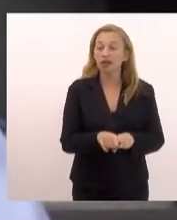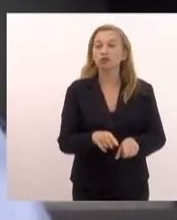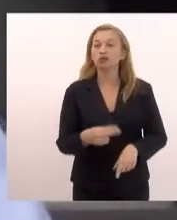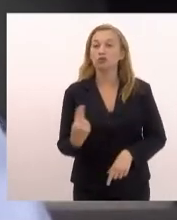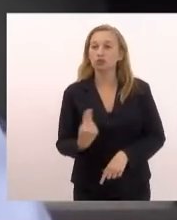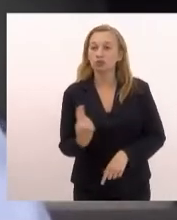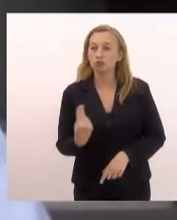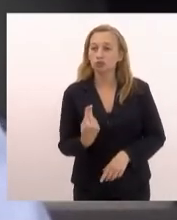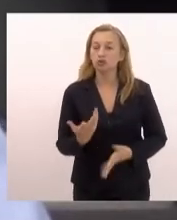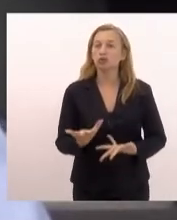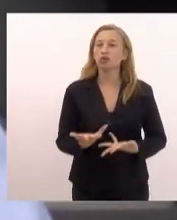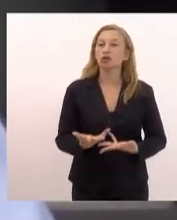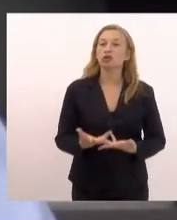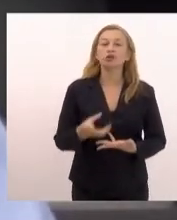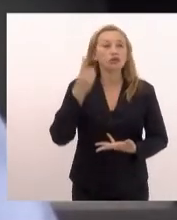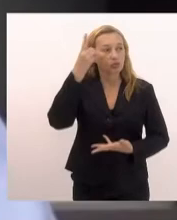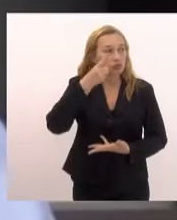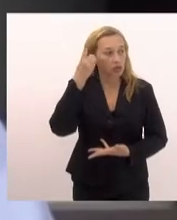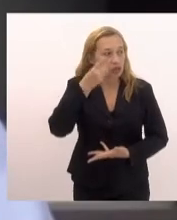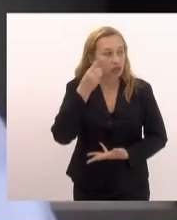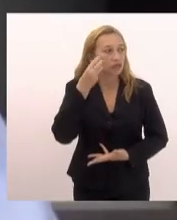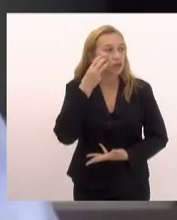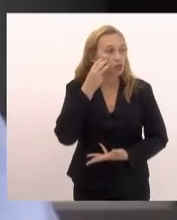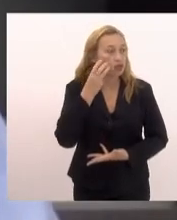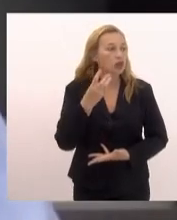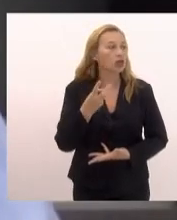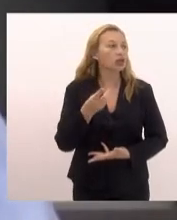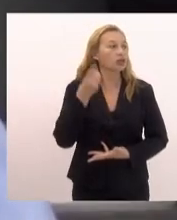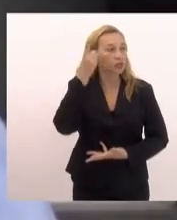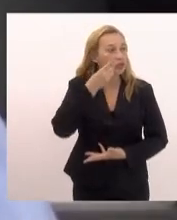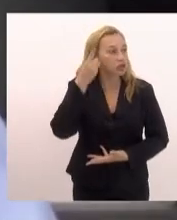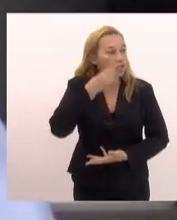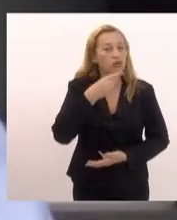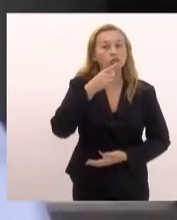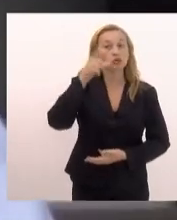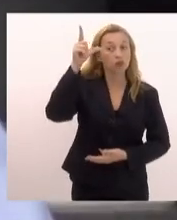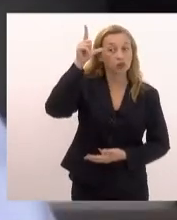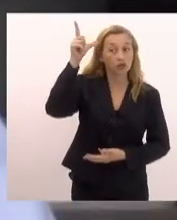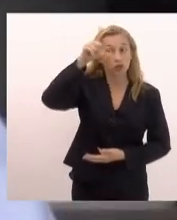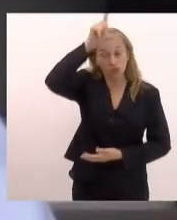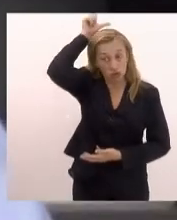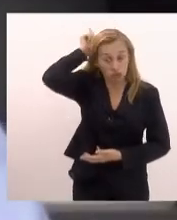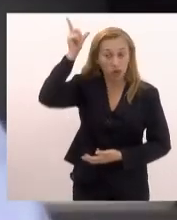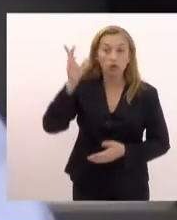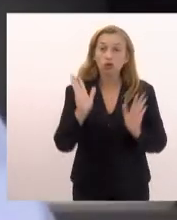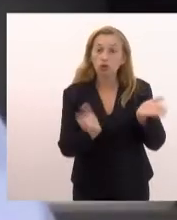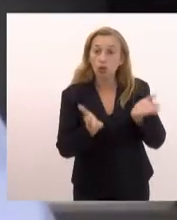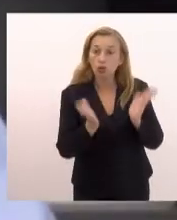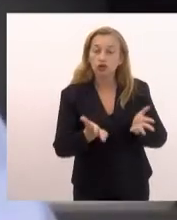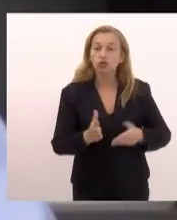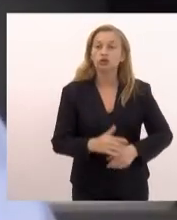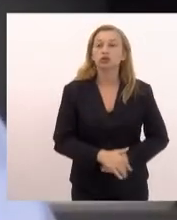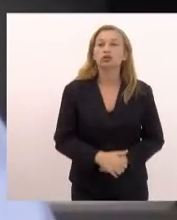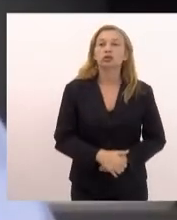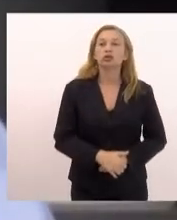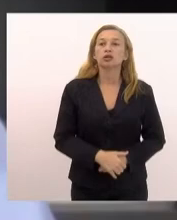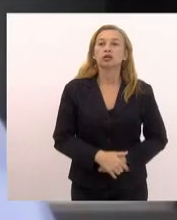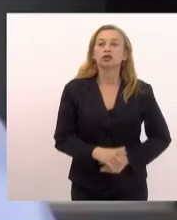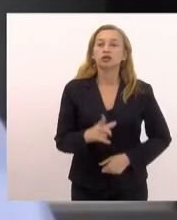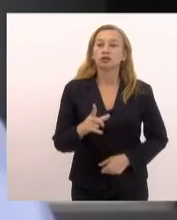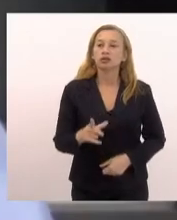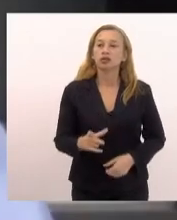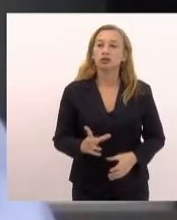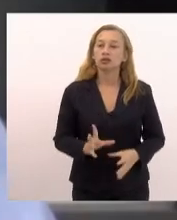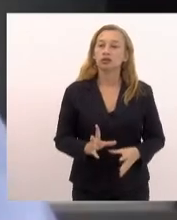do deputado Valdec Carneiro e deputado Luiz Paulo. Eu hoje tenho assento na